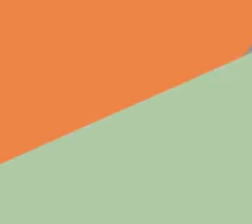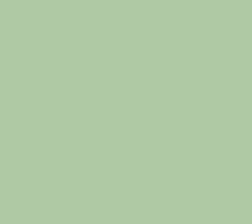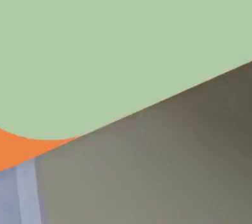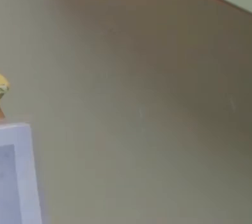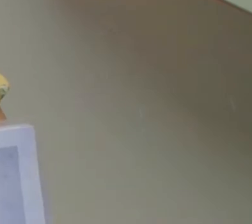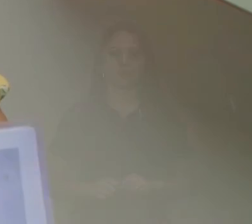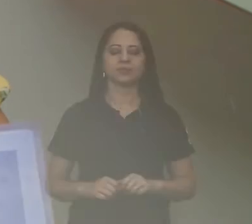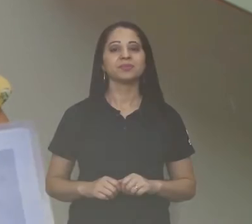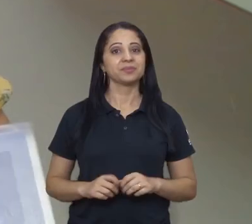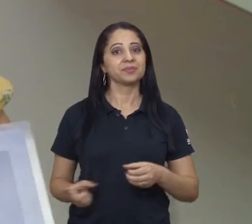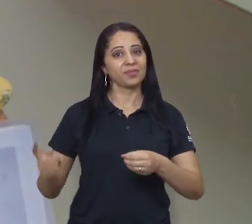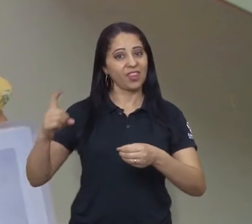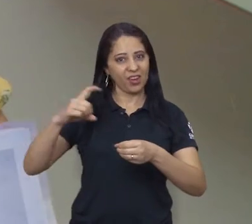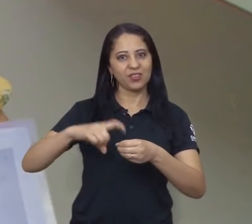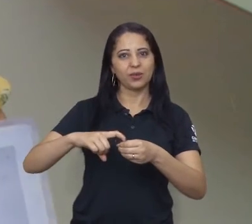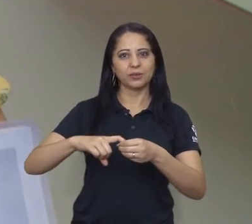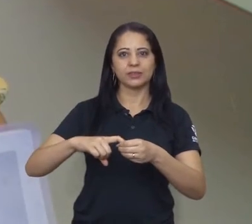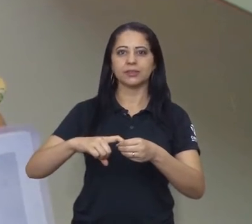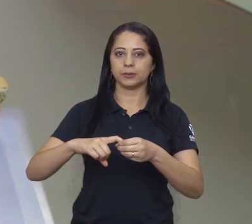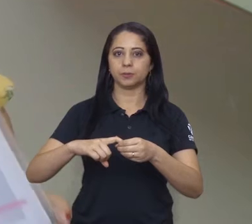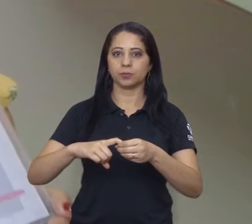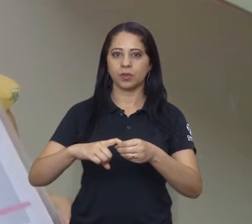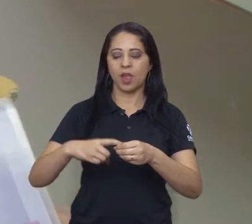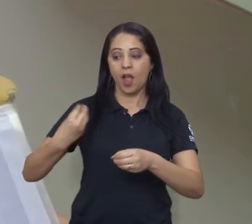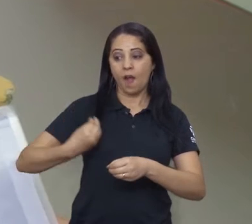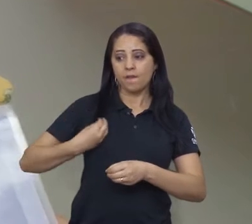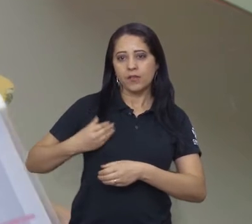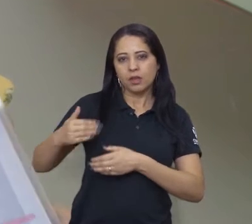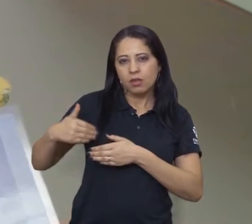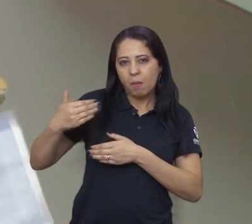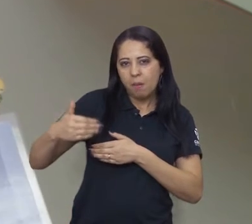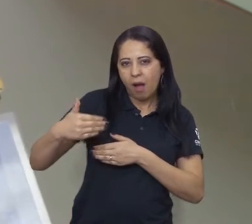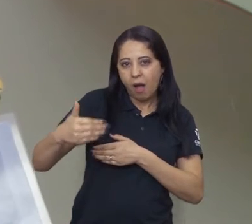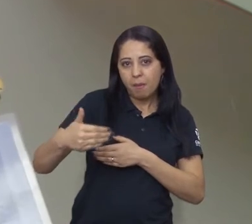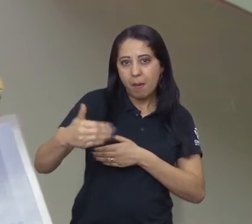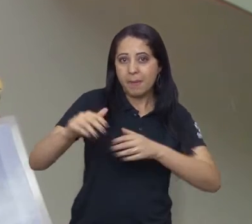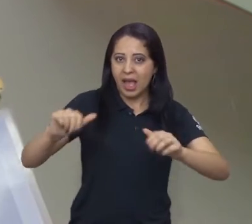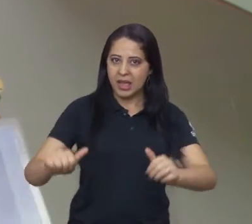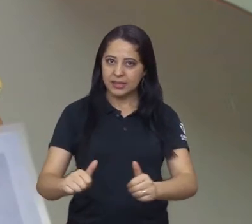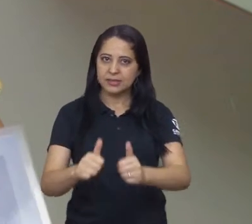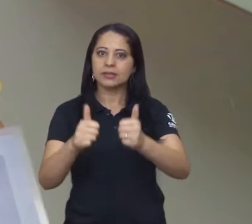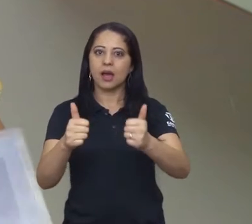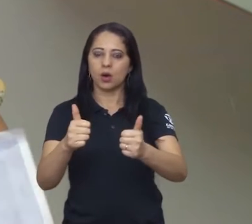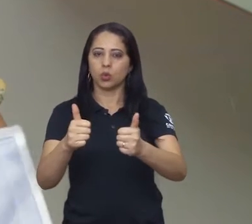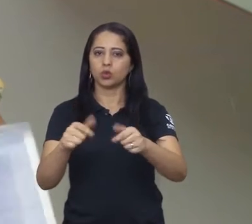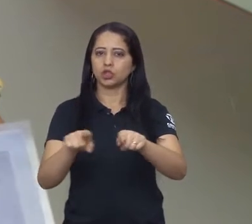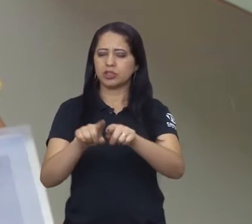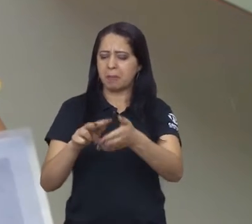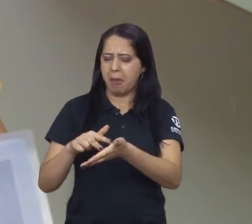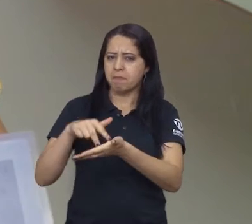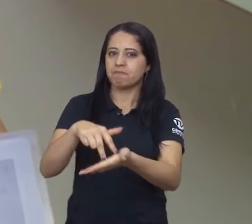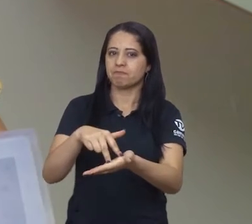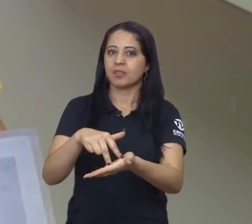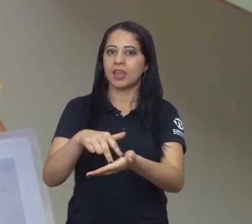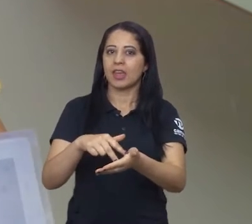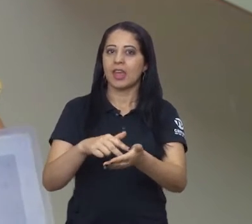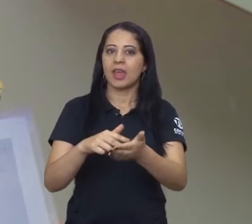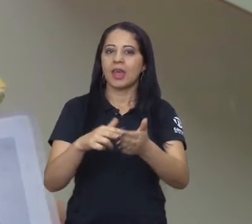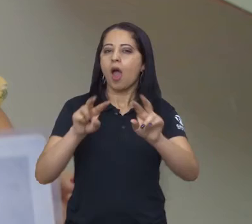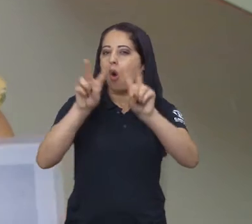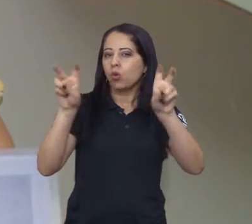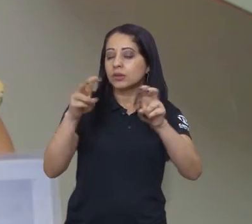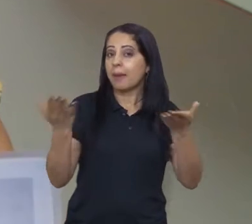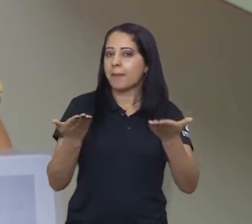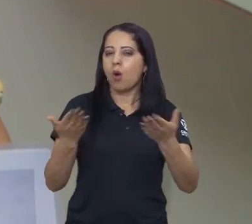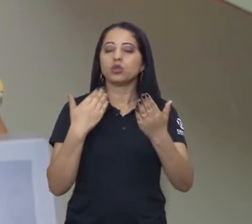daí estamos de volta garantir longevidade com qualidade de vida e disposição é o tema do programa de hoje